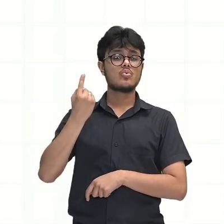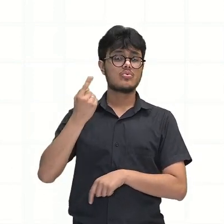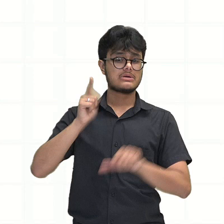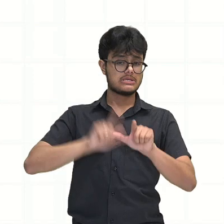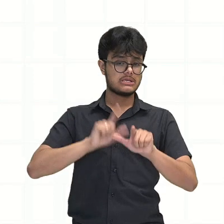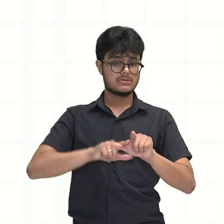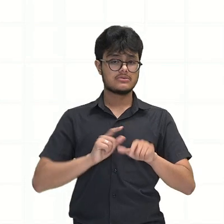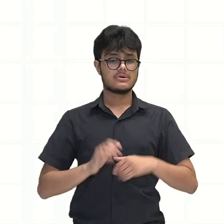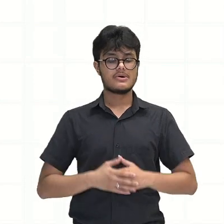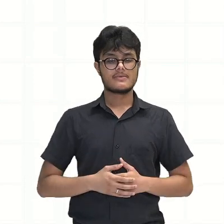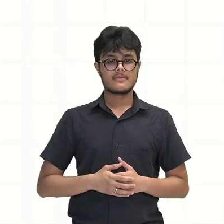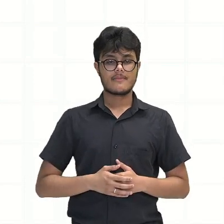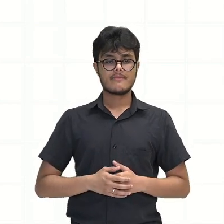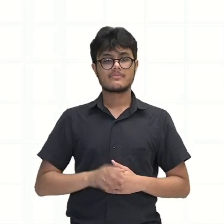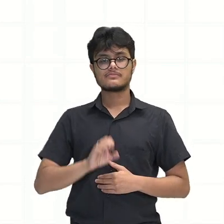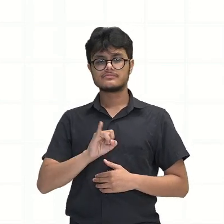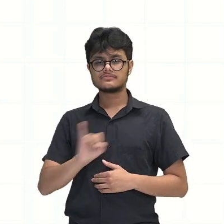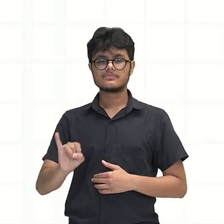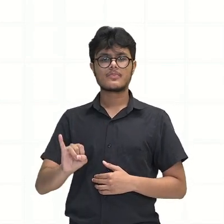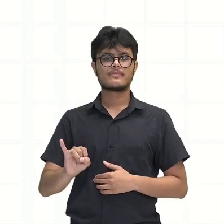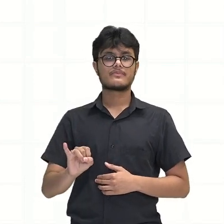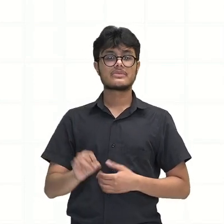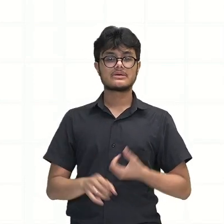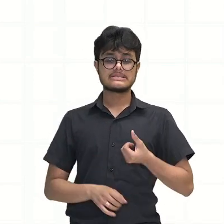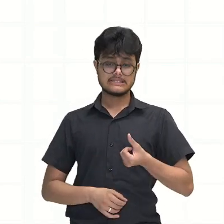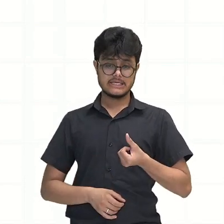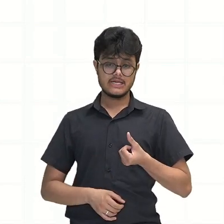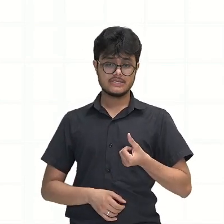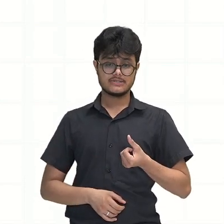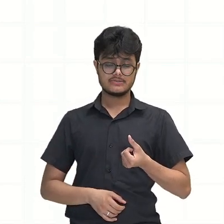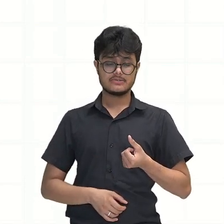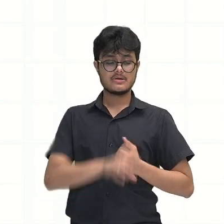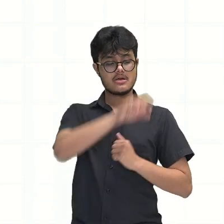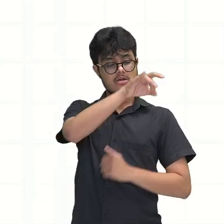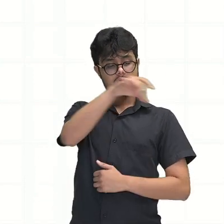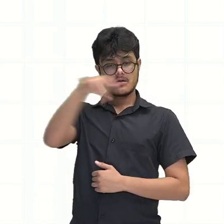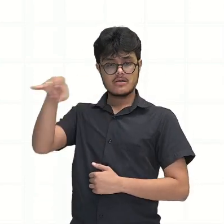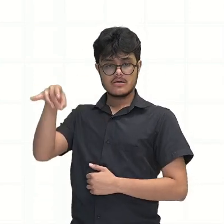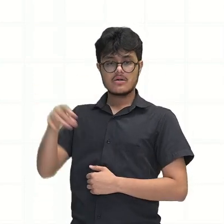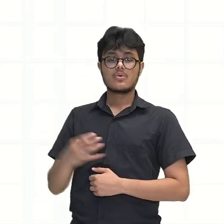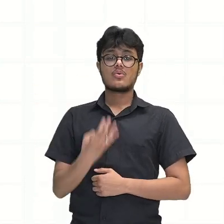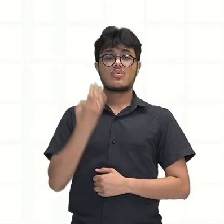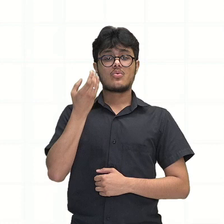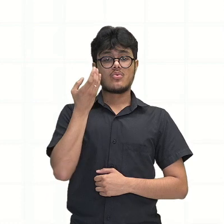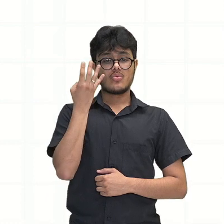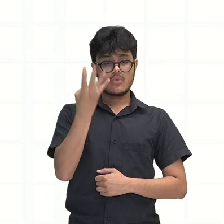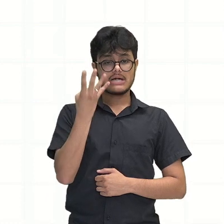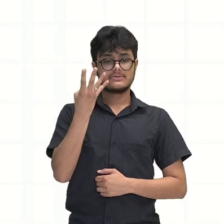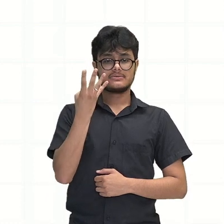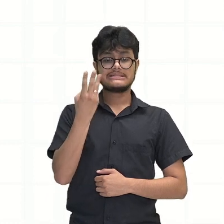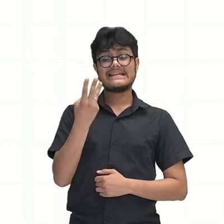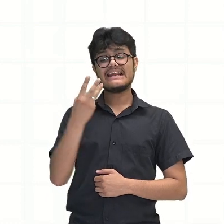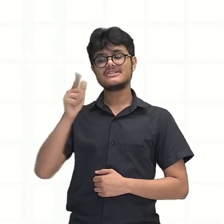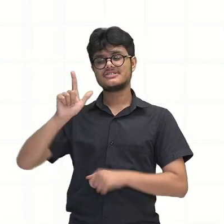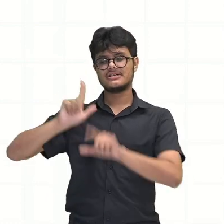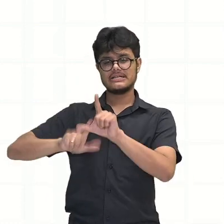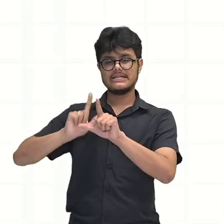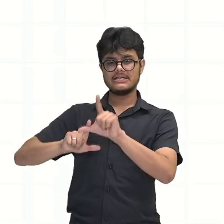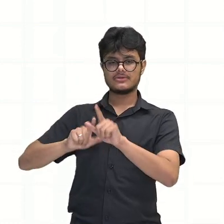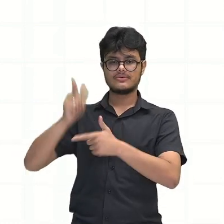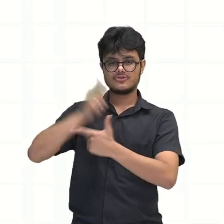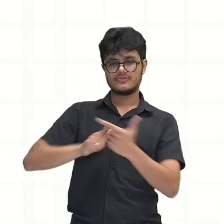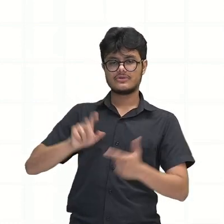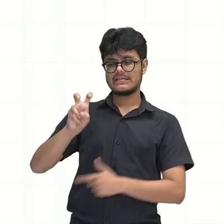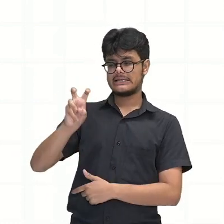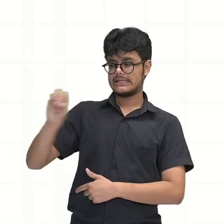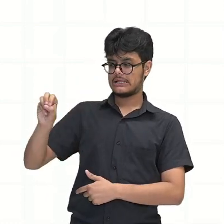4. Agora, se eu tenho 6 cilindros que precisam receber combustível, mas o meu motor é 3.0,